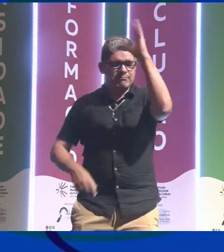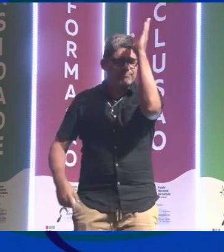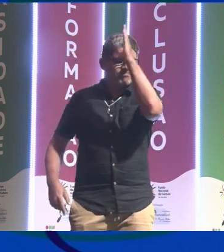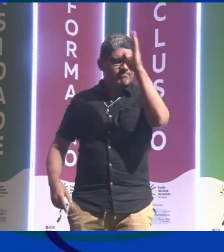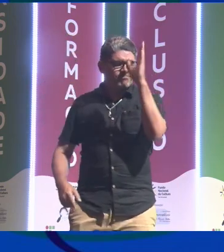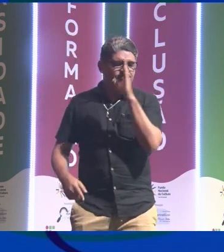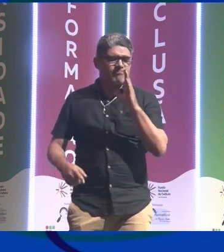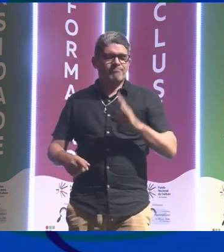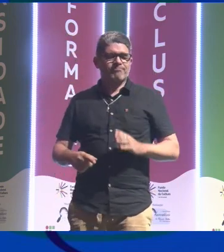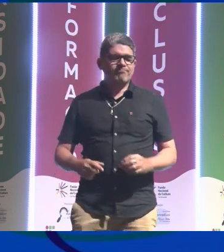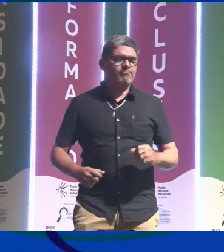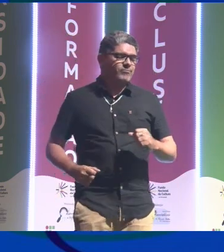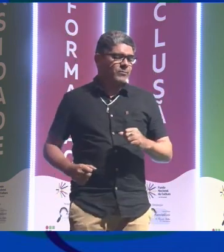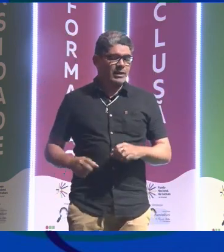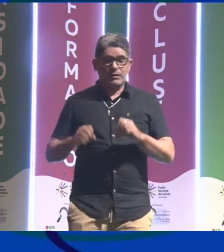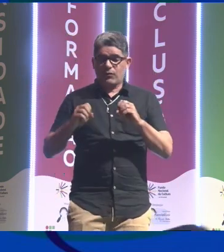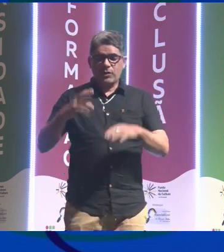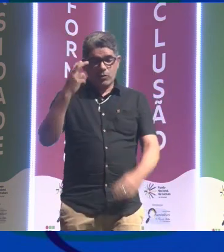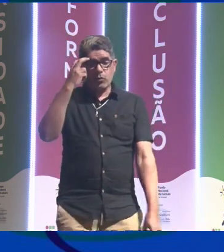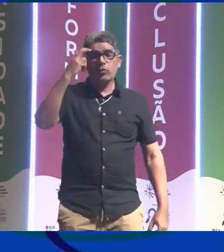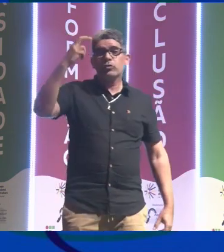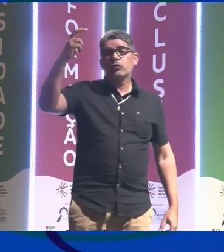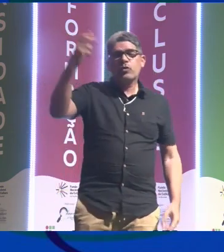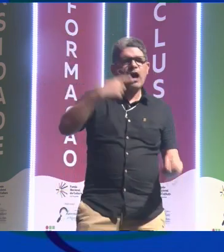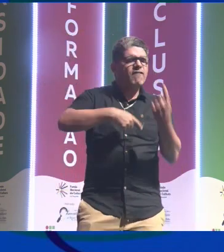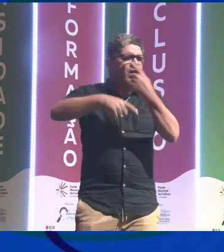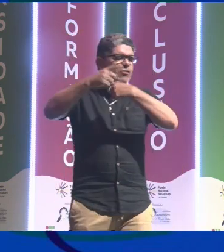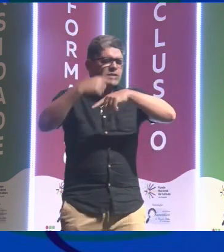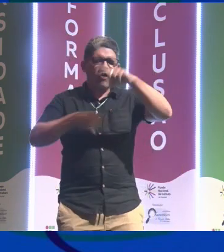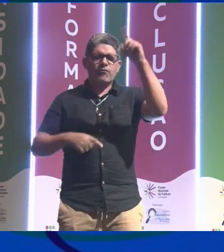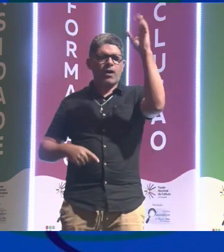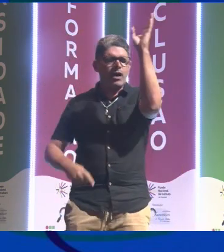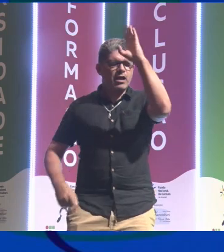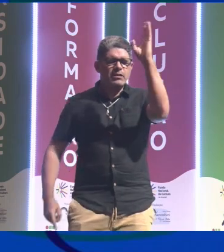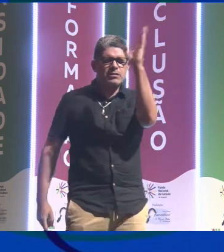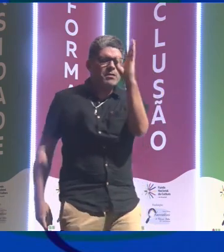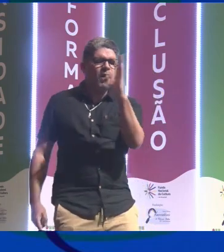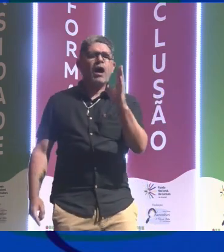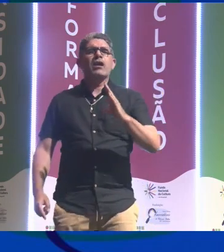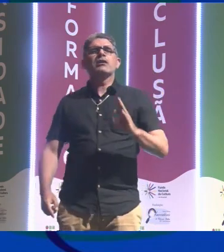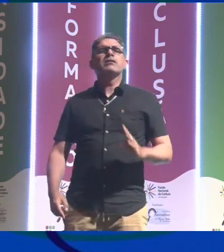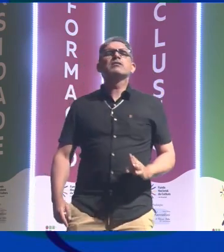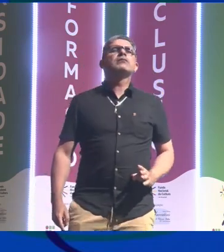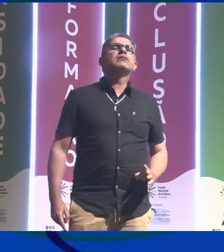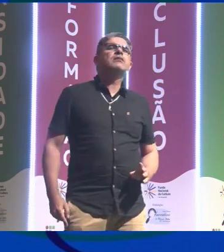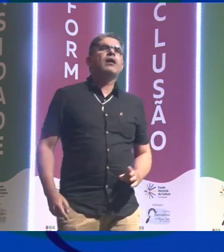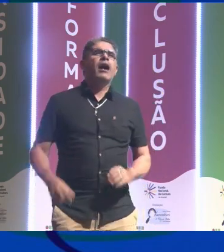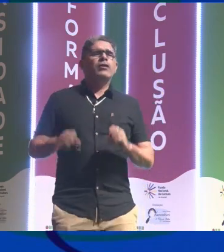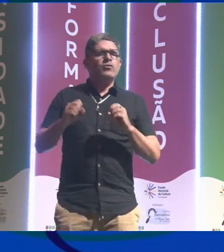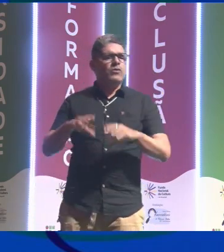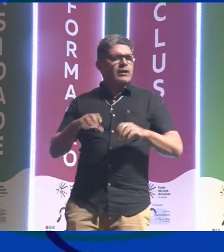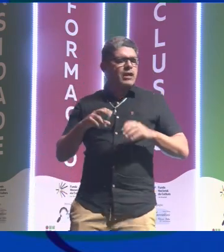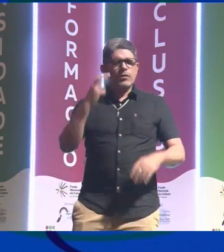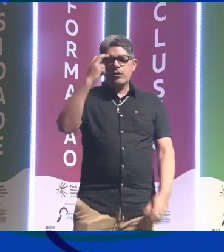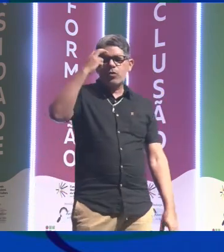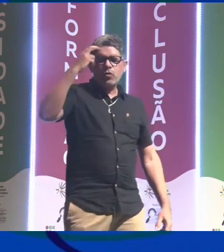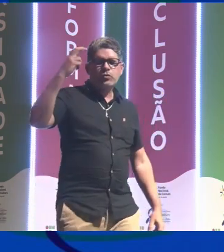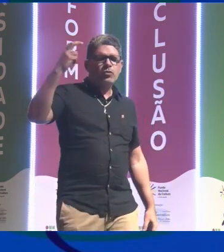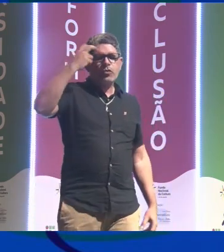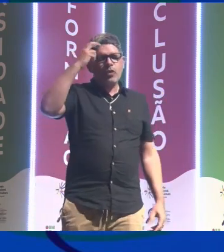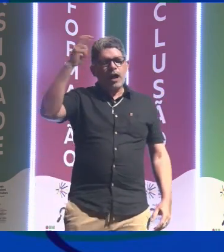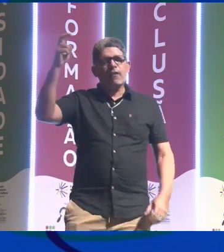esse país. Educação e cultura vão salvar esse país. Educação